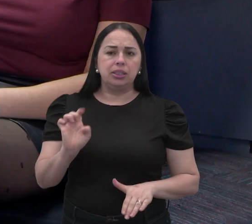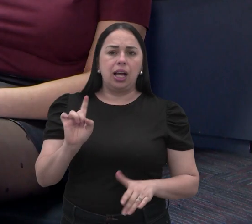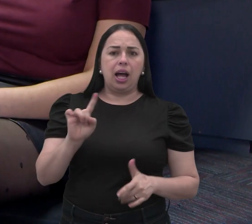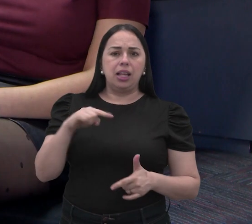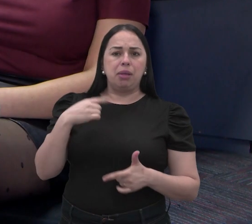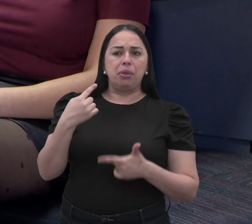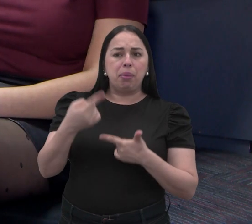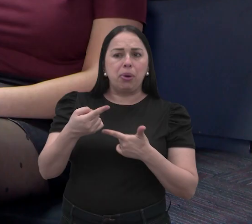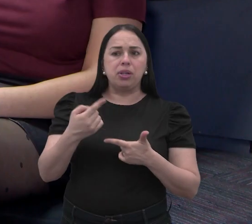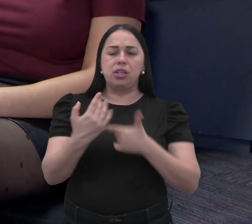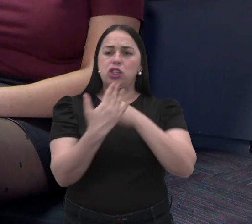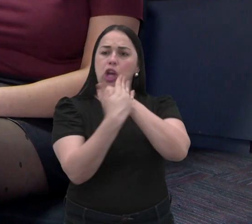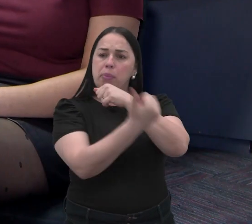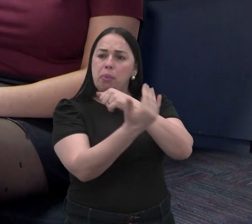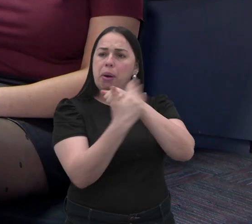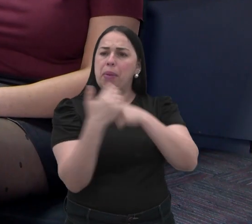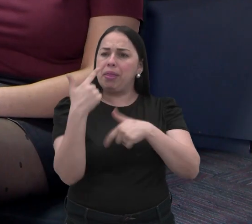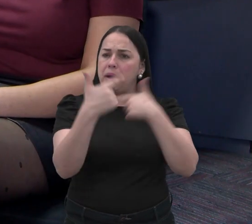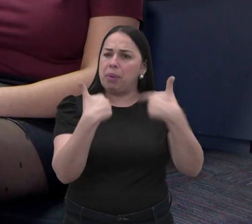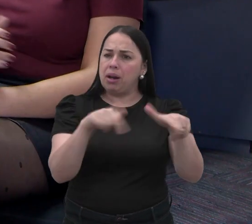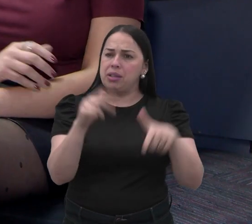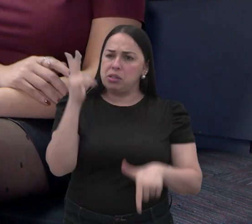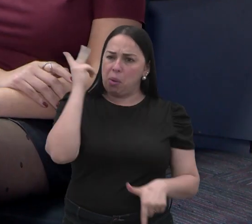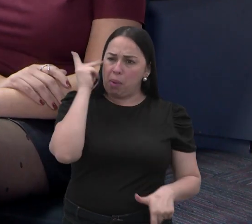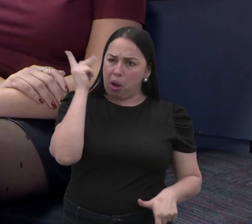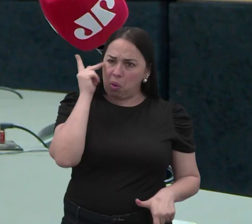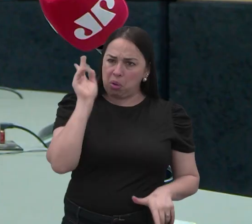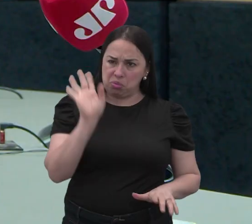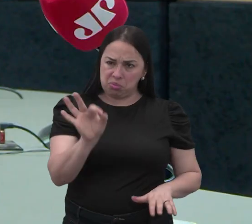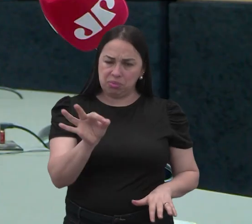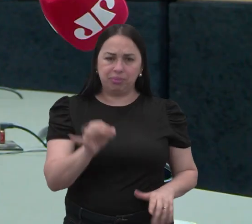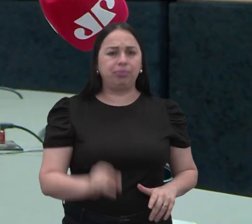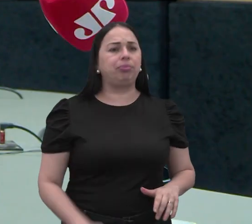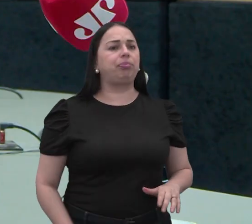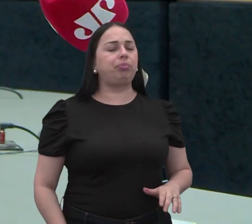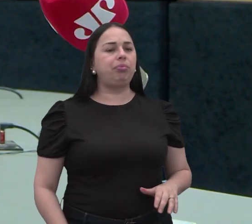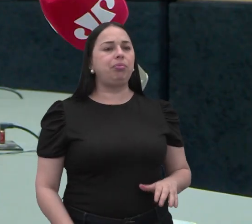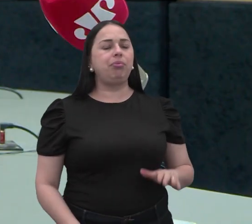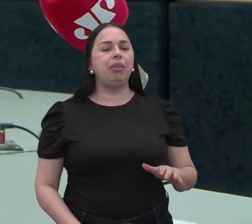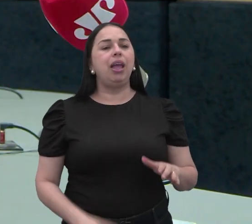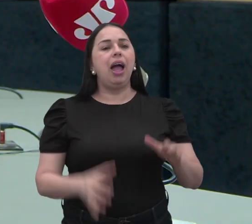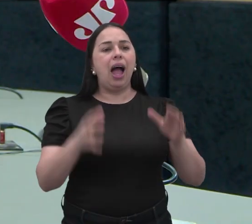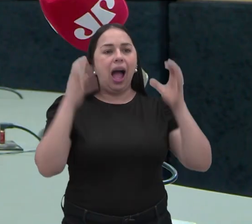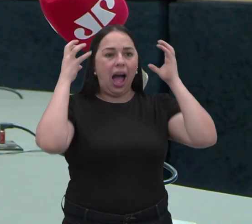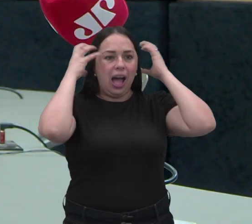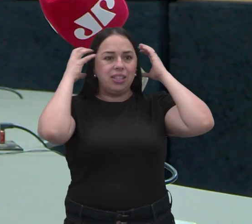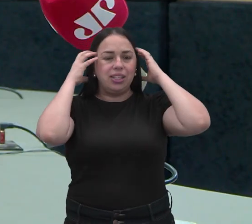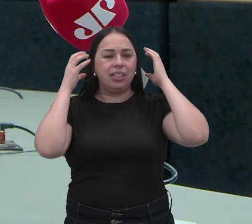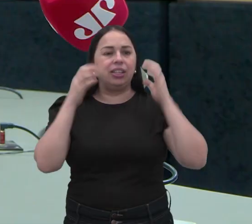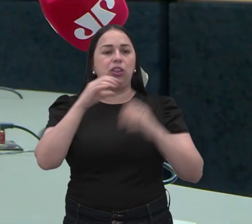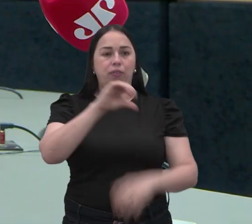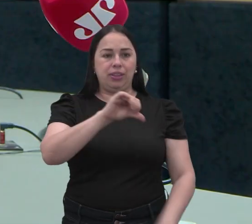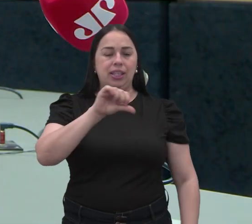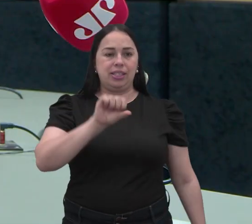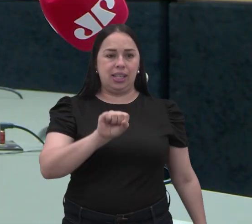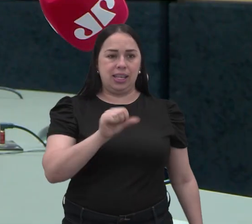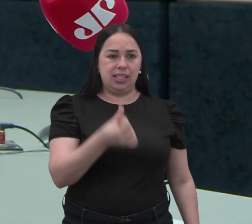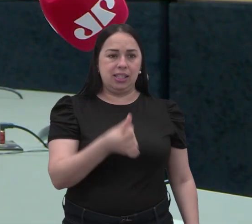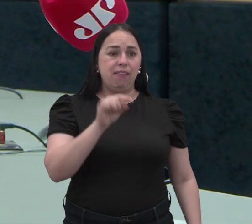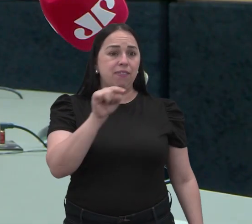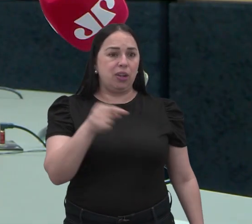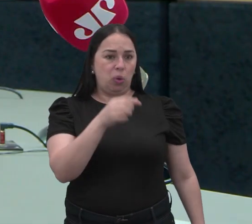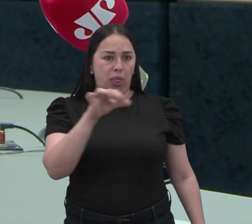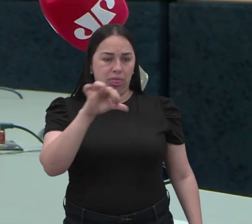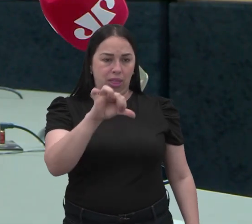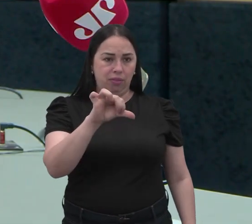você recebesse alguns convites para trabalhar em São Paulo também, né? A Rádio Cidade de São Paulo, a 96,9,